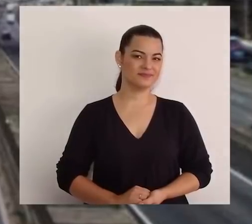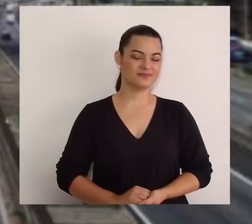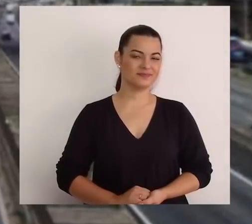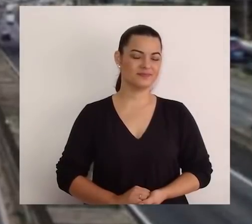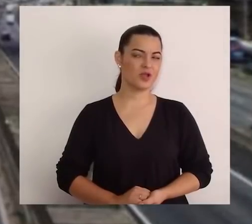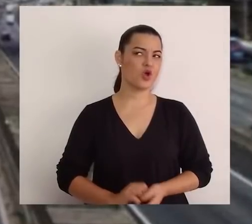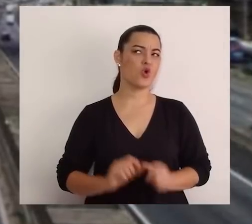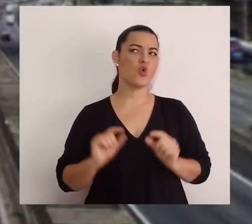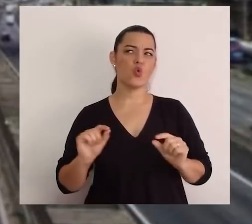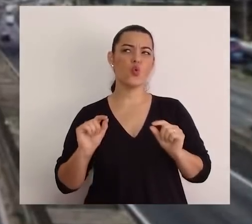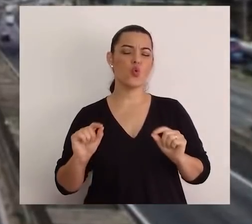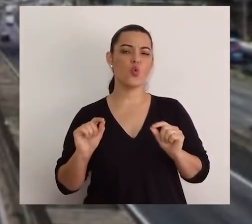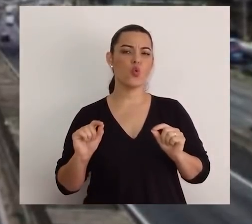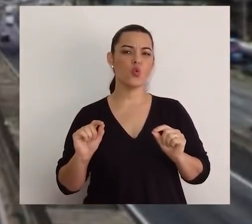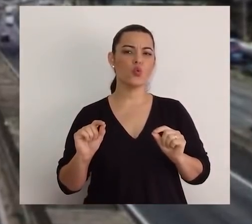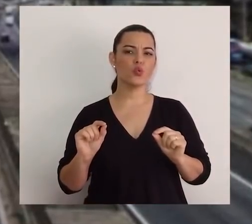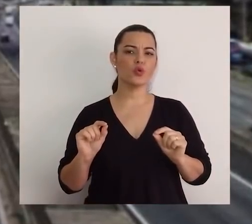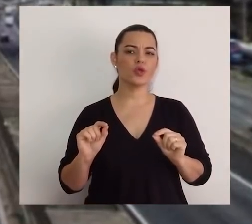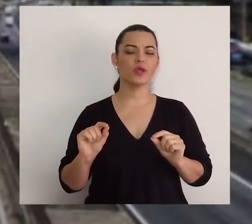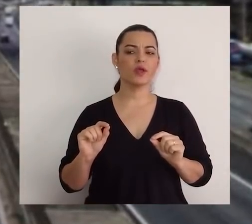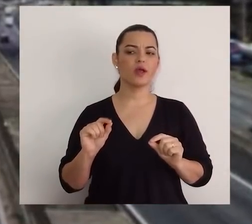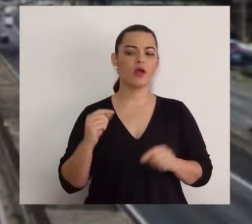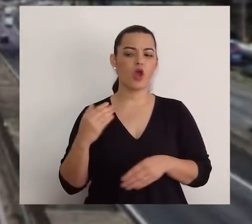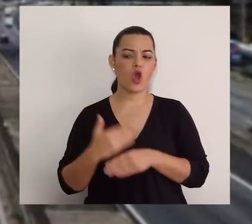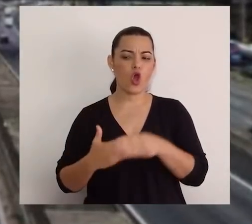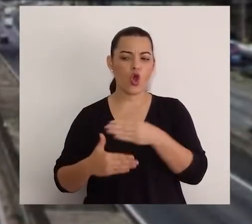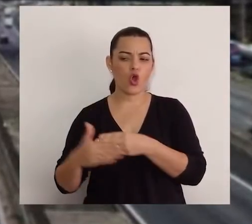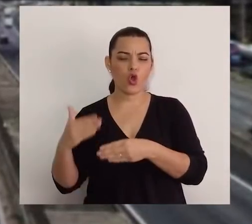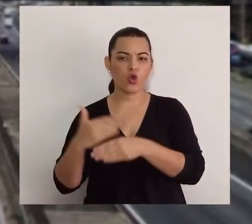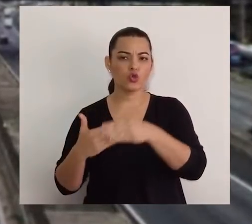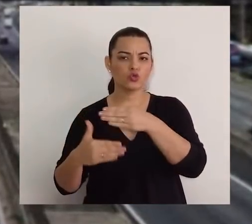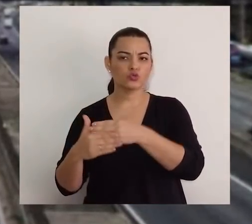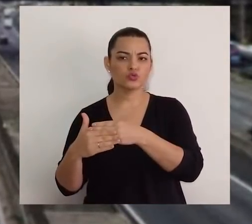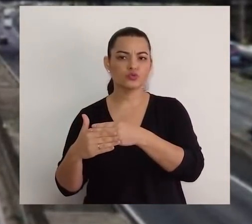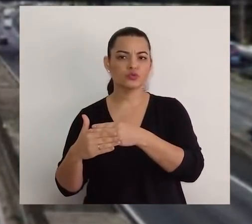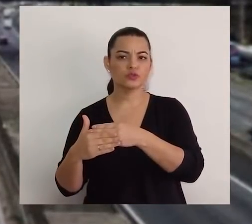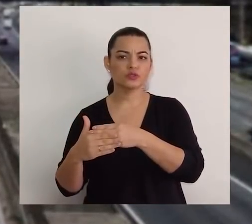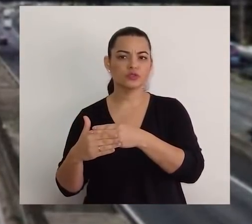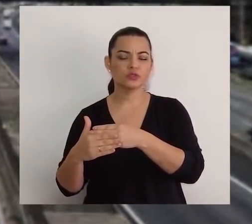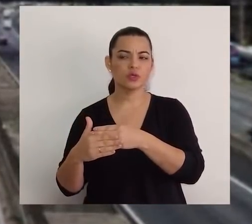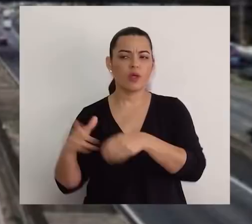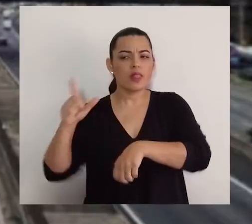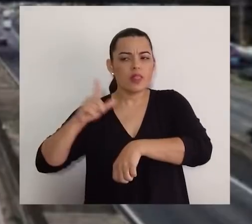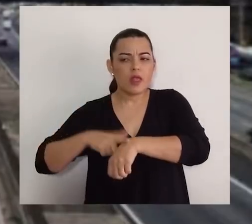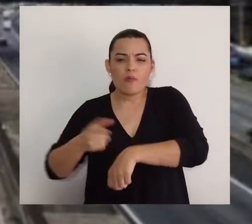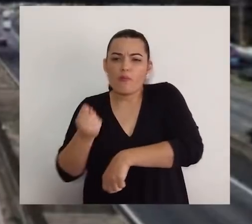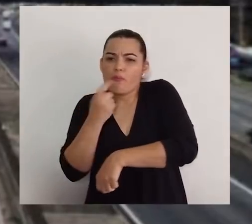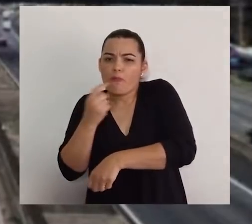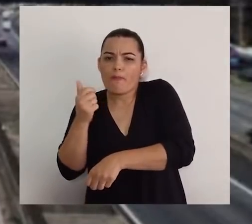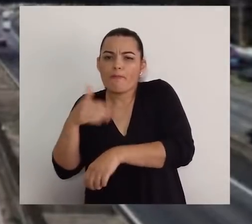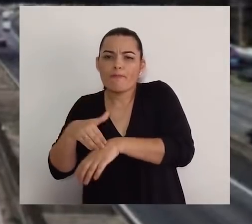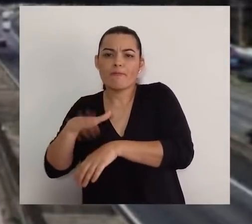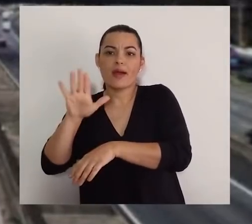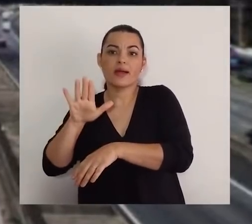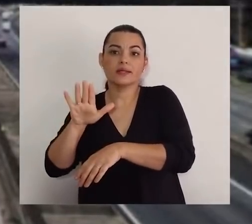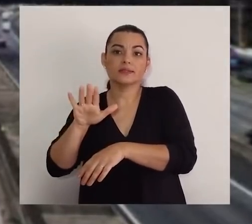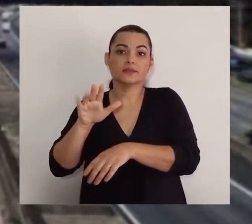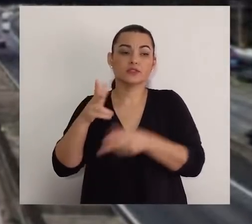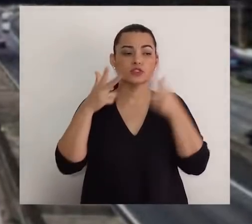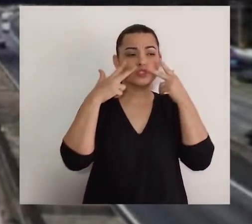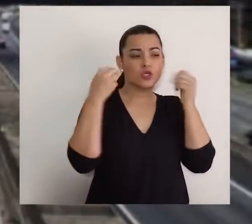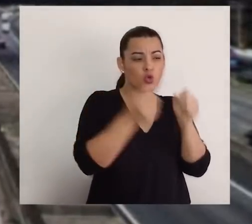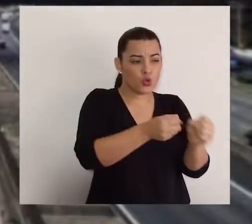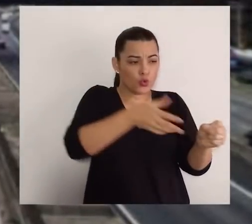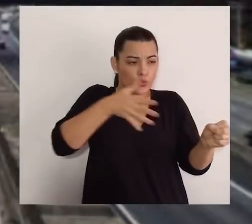O que será que foi construído mais recentemente? O monumento do Índiozinho Guaru do Bosque Maia ou a